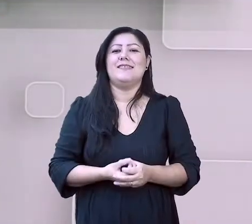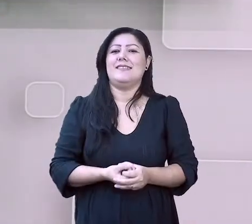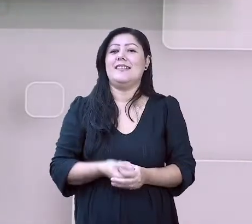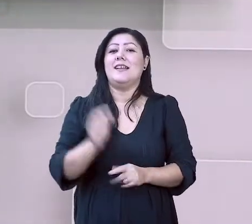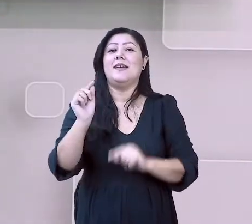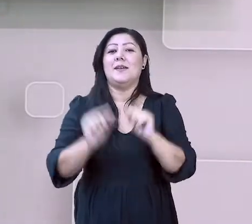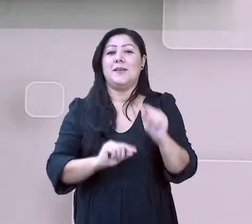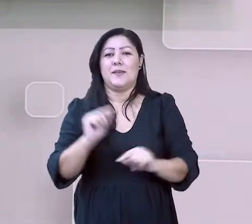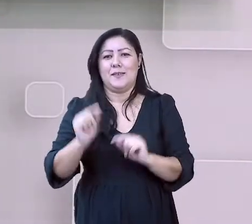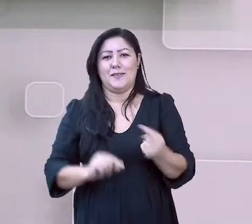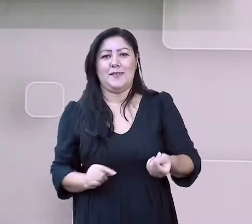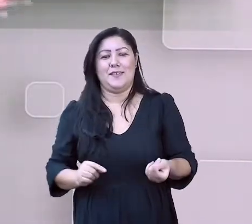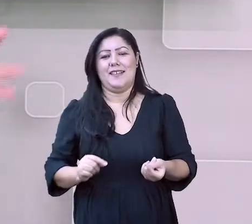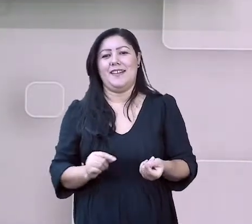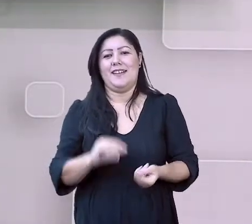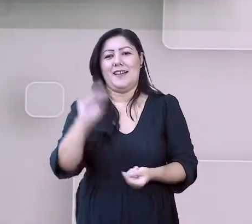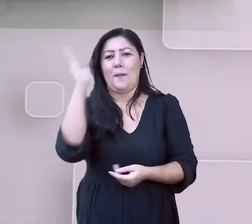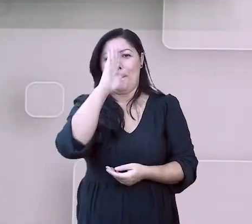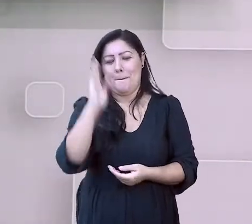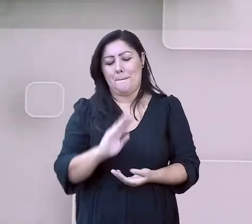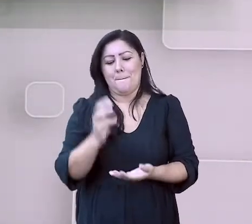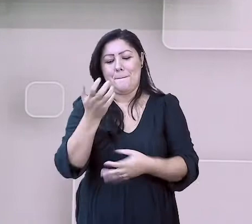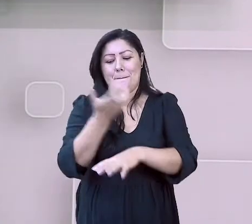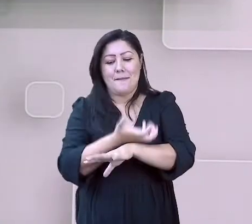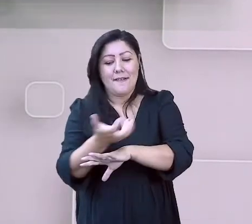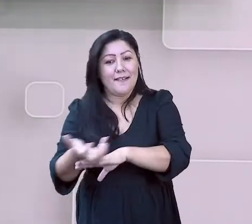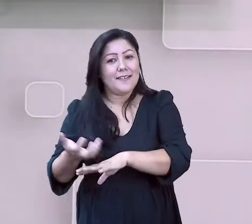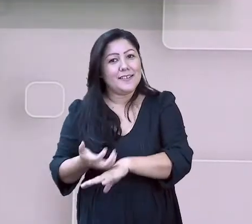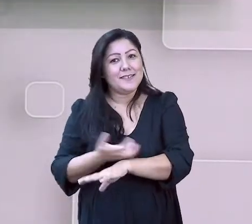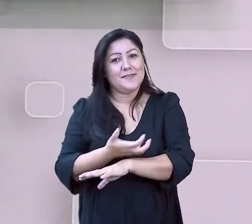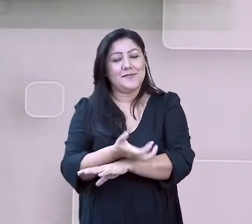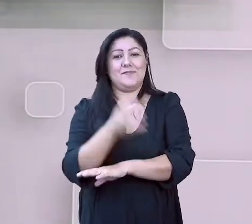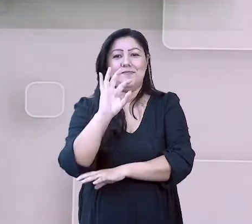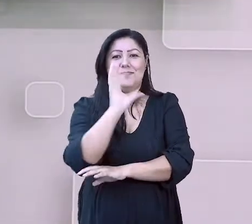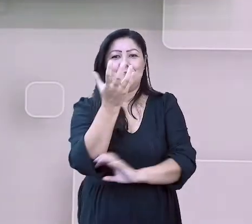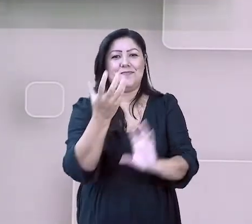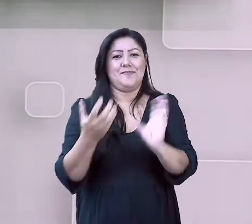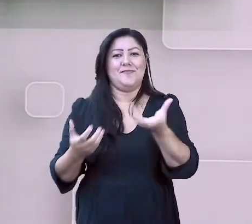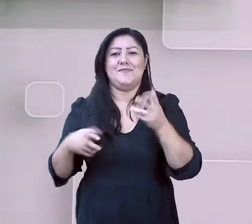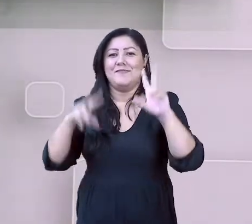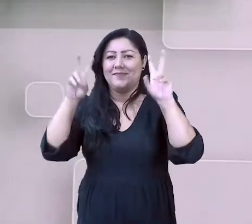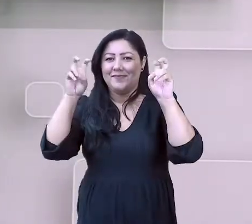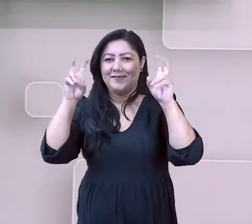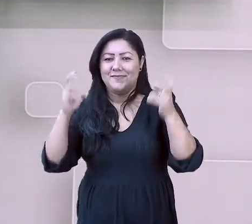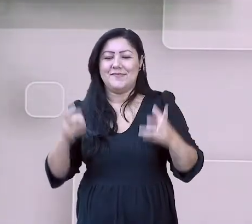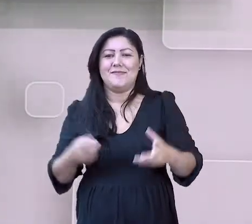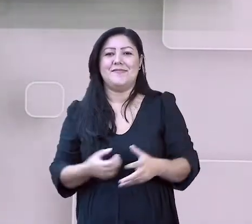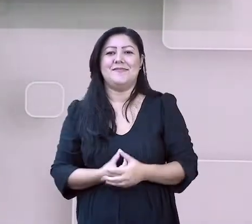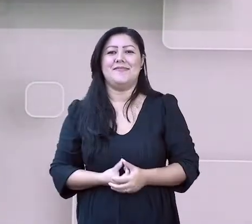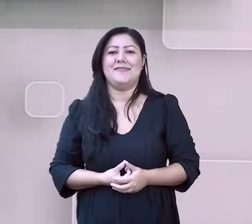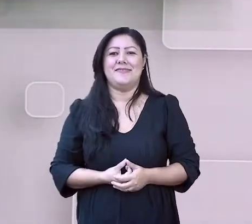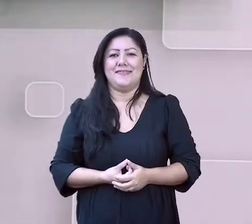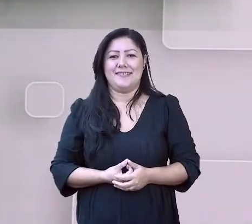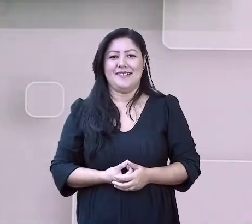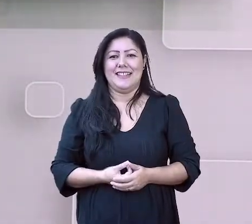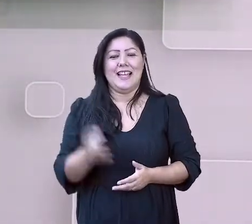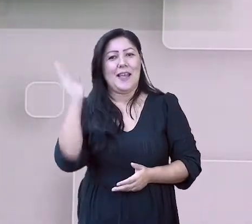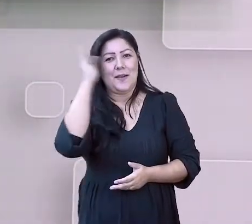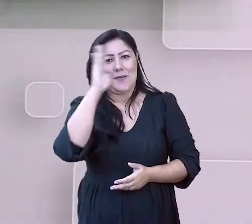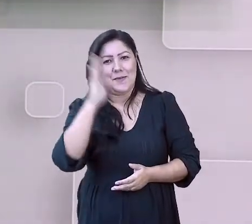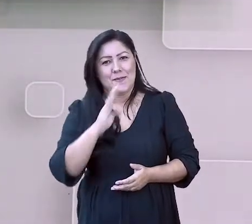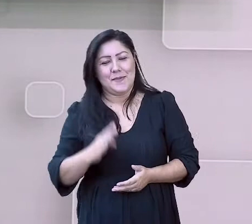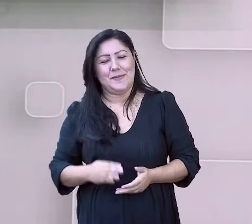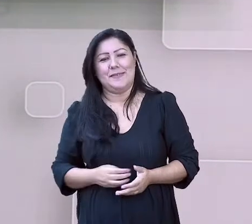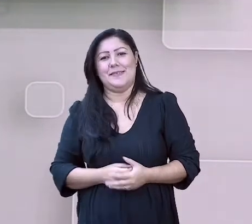a vegetação brasileira. O tema da nossa aula, o ano todo, é o Brasil.